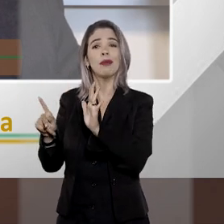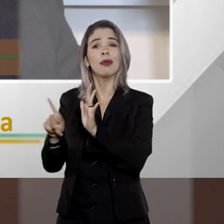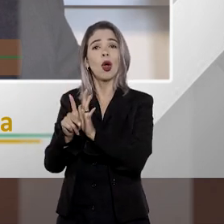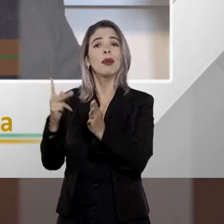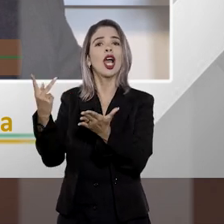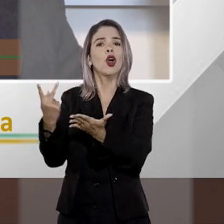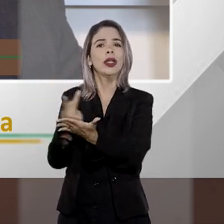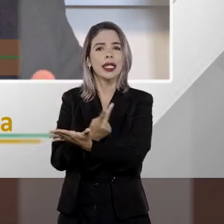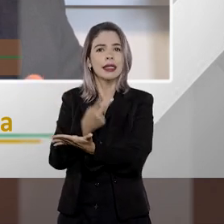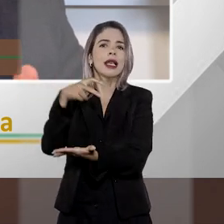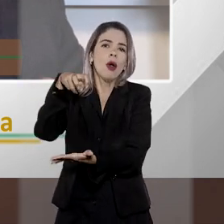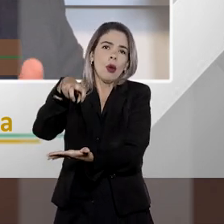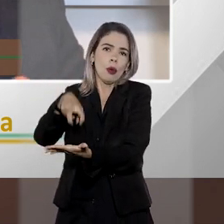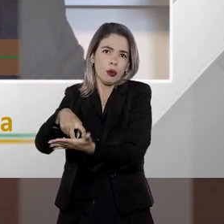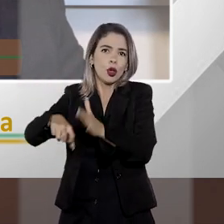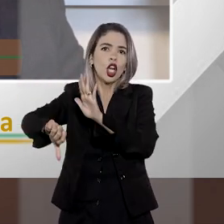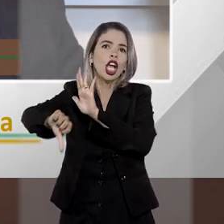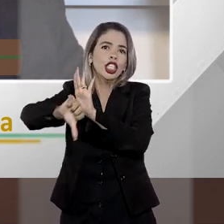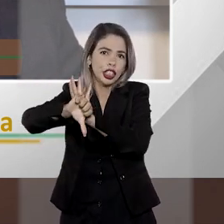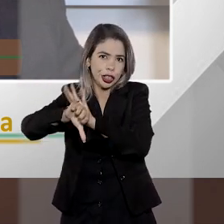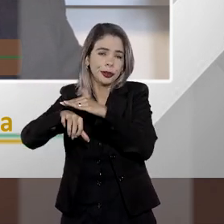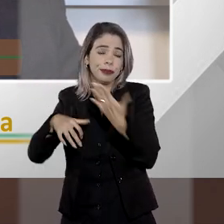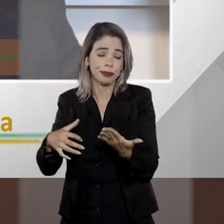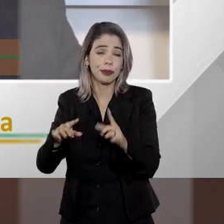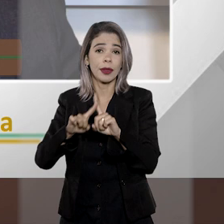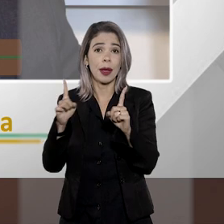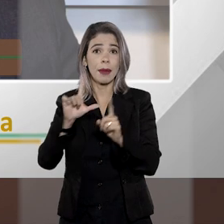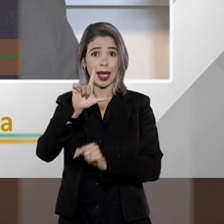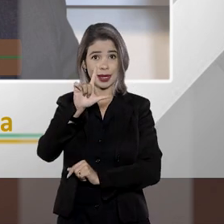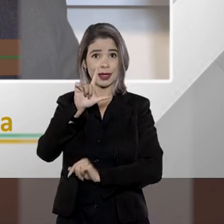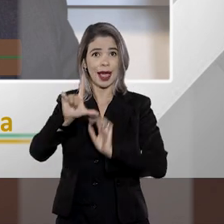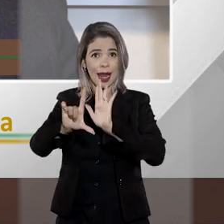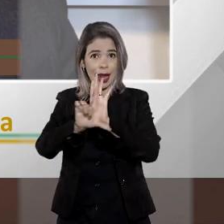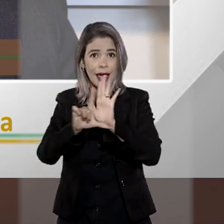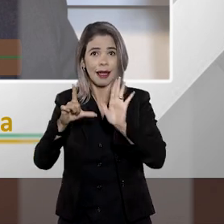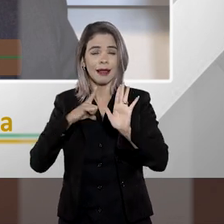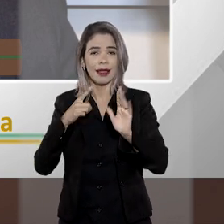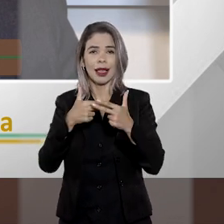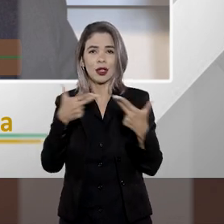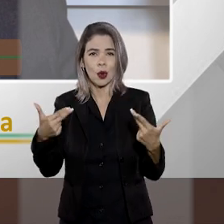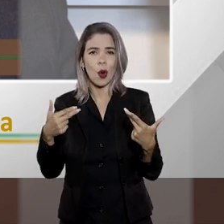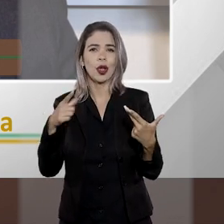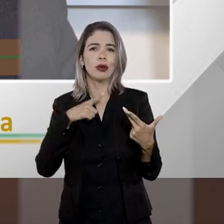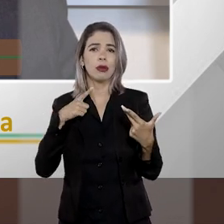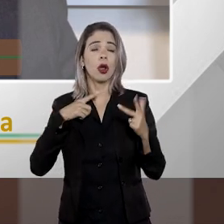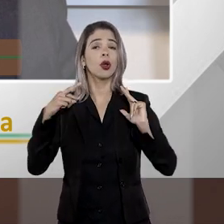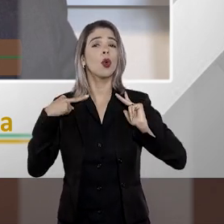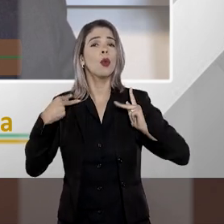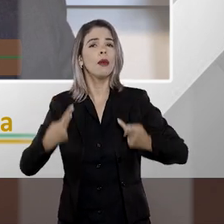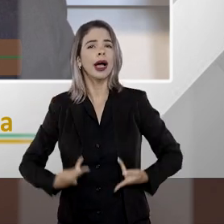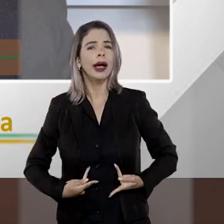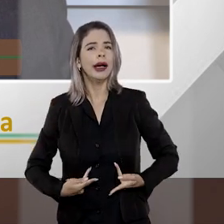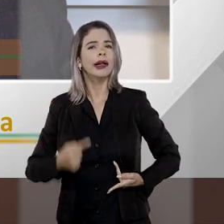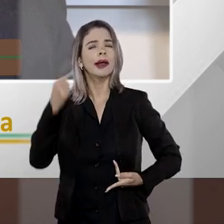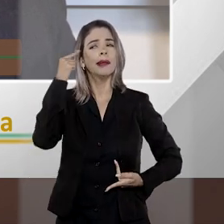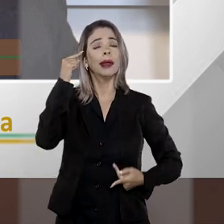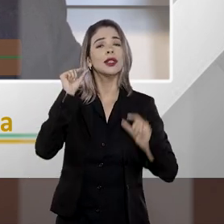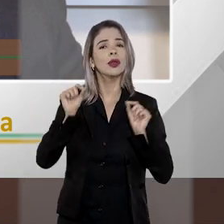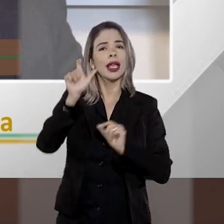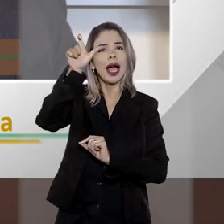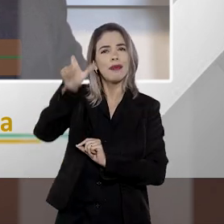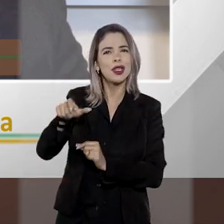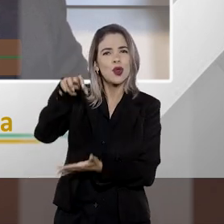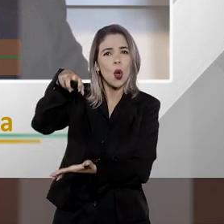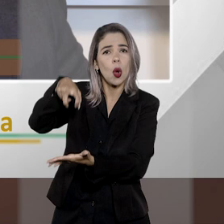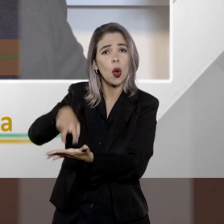da condenação. No entanto, a lei de execução penal prevê, por razões humanitárias, a possibilidade de que o